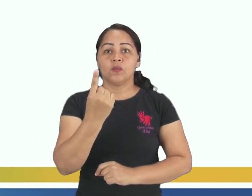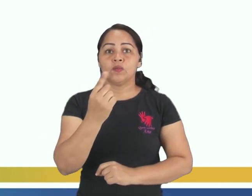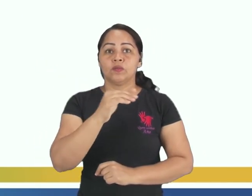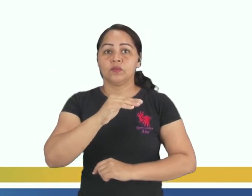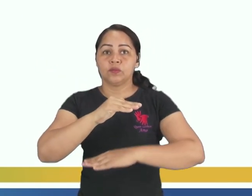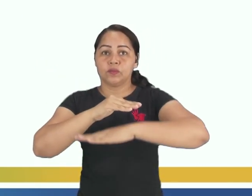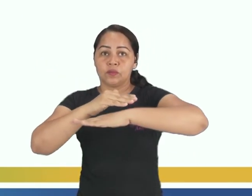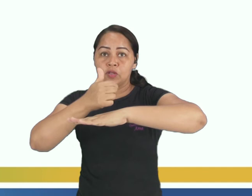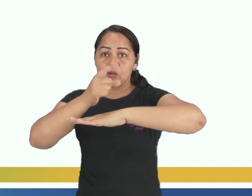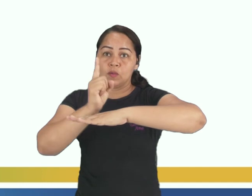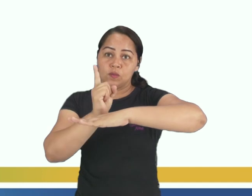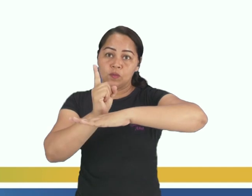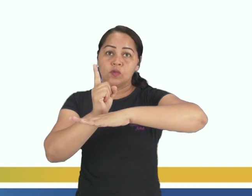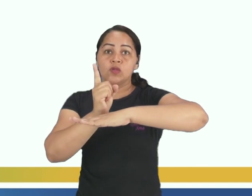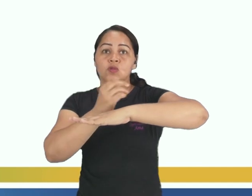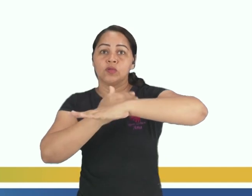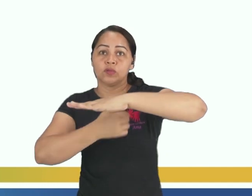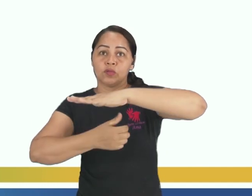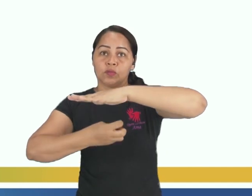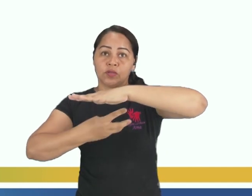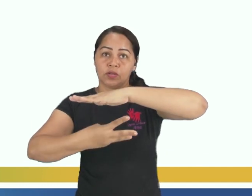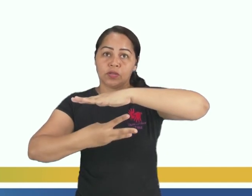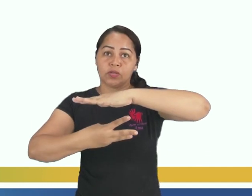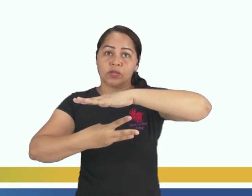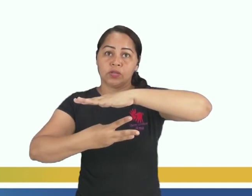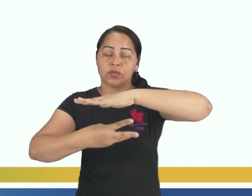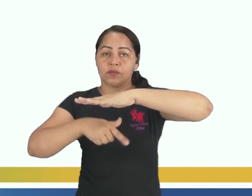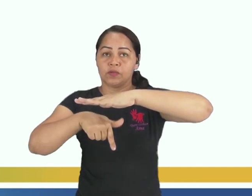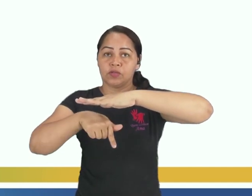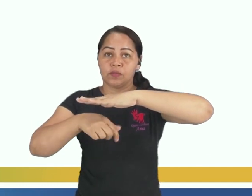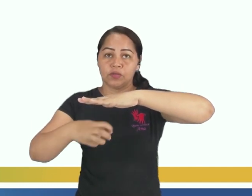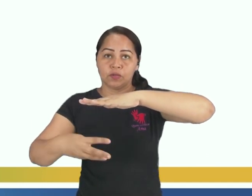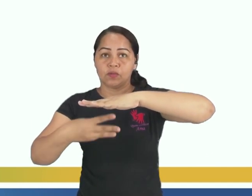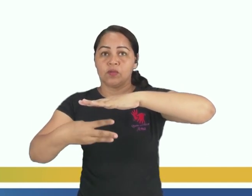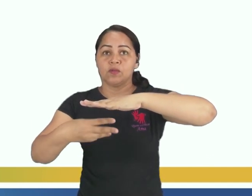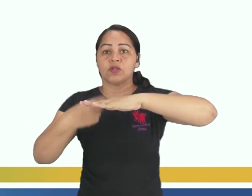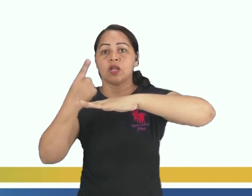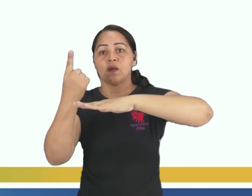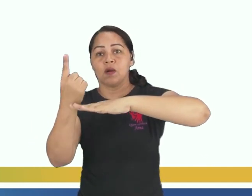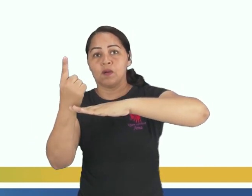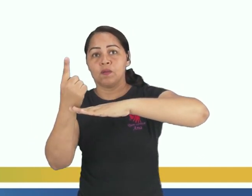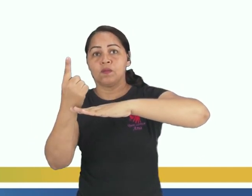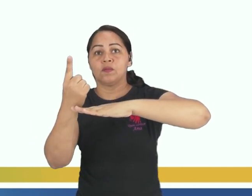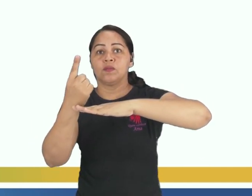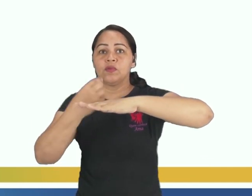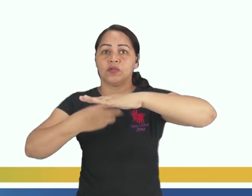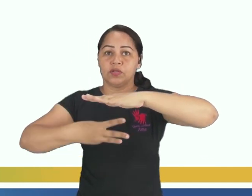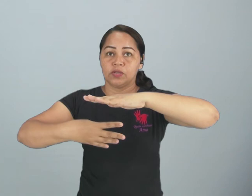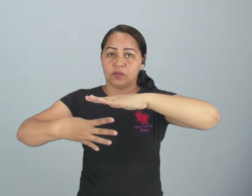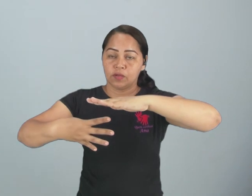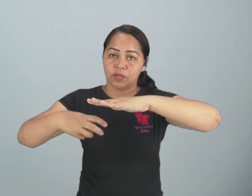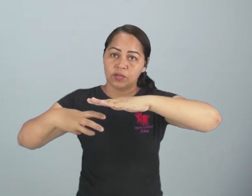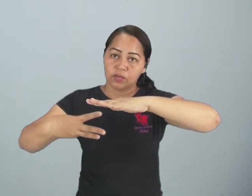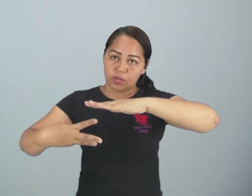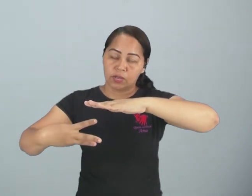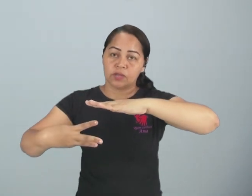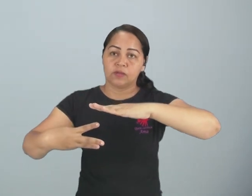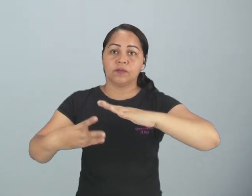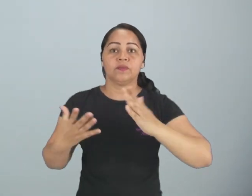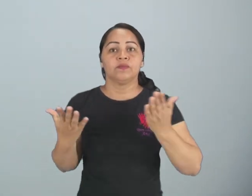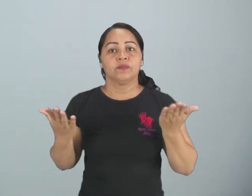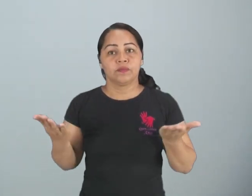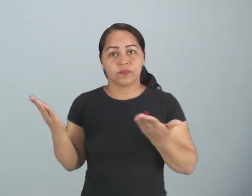7 ao cubo, que dá 1 sobre 343, ok? Então, finalizamos aí o nosso exercício.